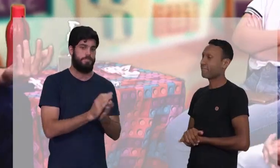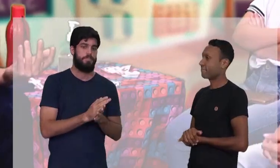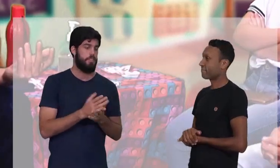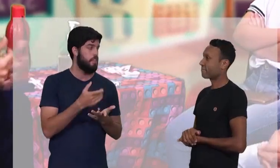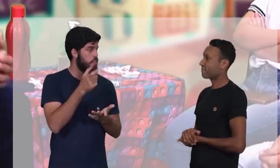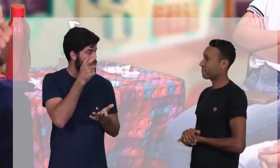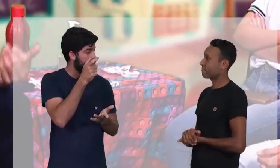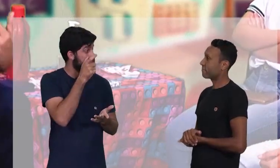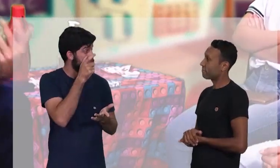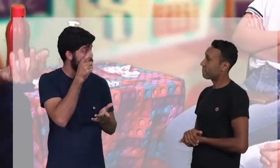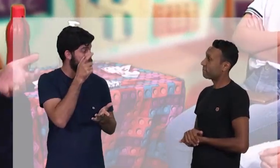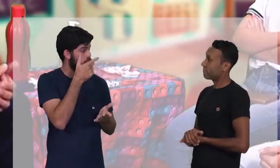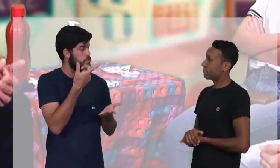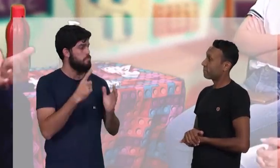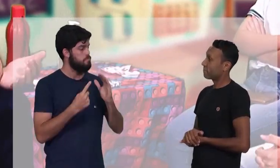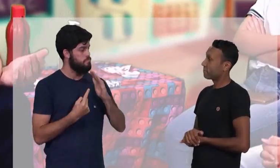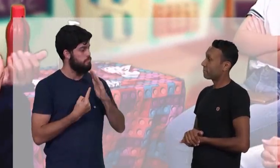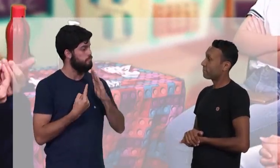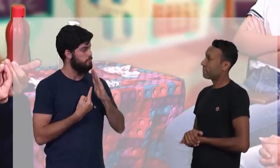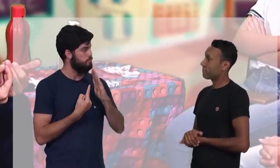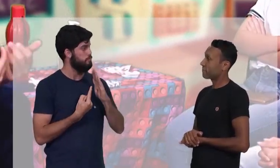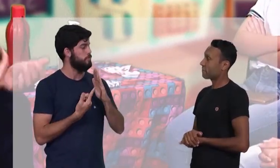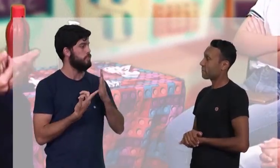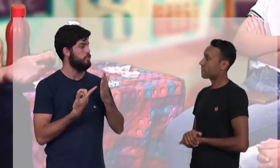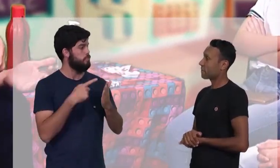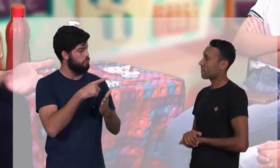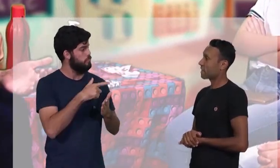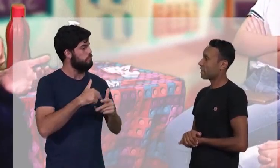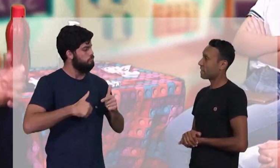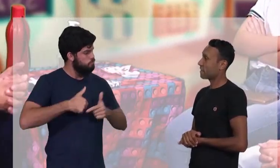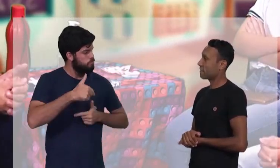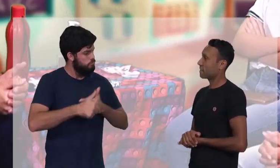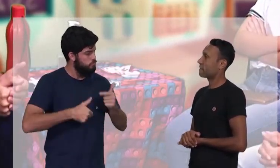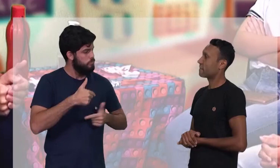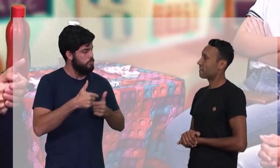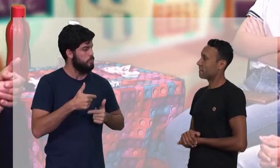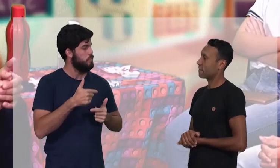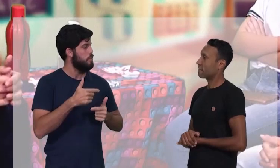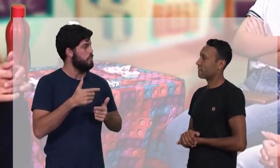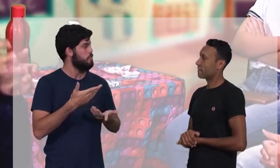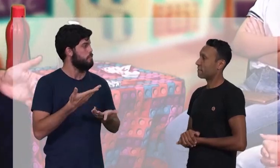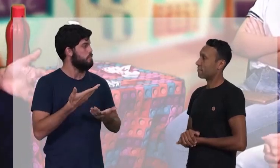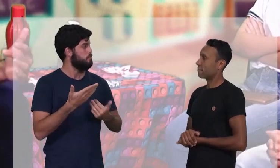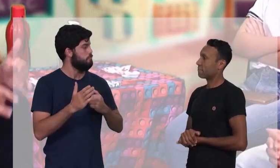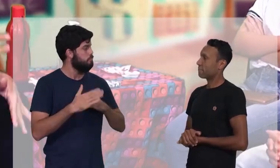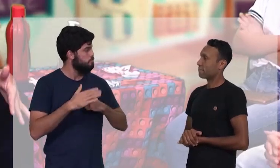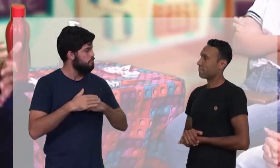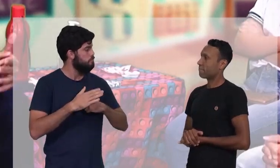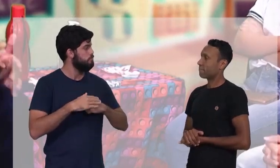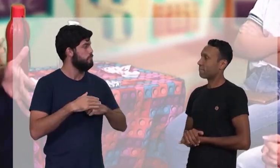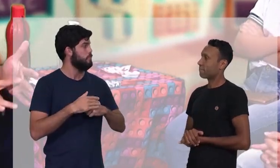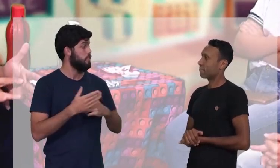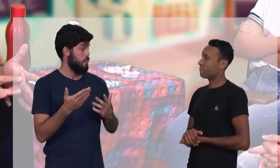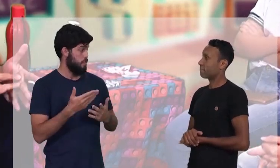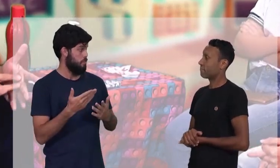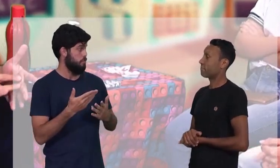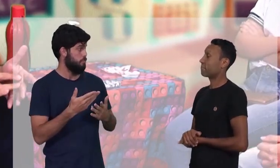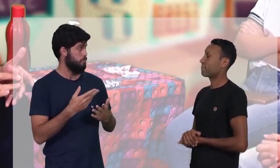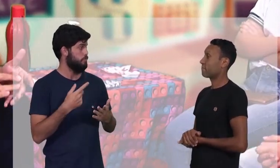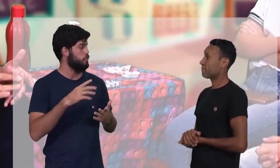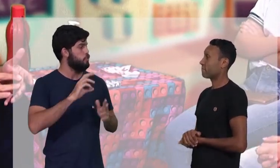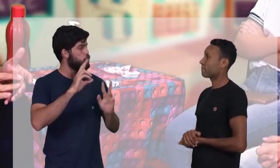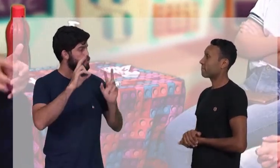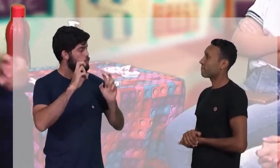olha que interessante, né? Mesmo na quarentena, com essas dificuldades, vocês estão buscando esse autoconhecimento. E agora vamos um pouquinho falar da autoestima,